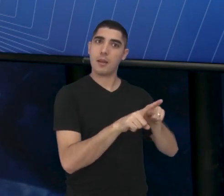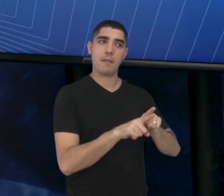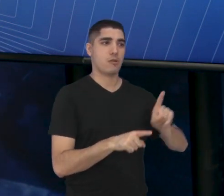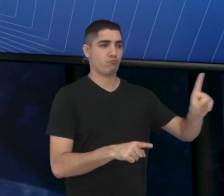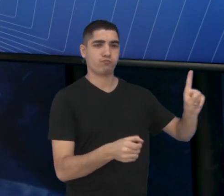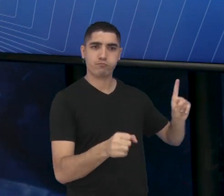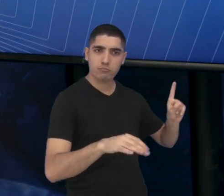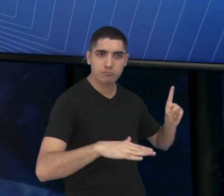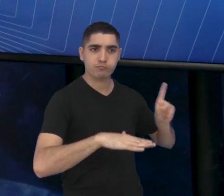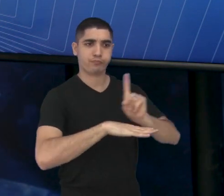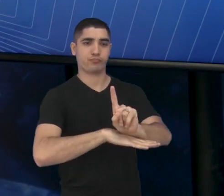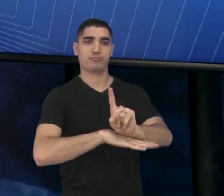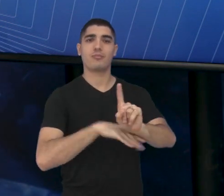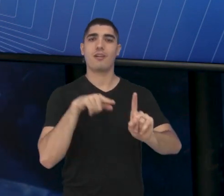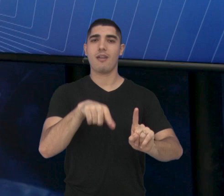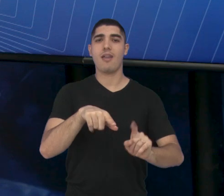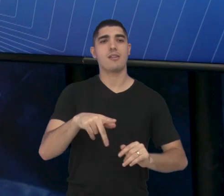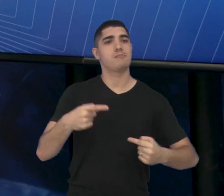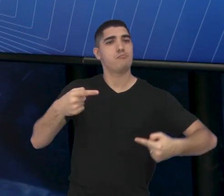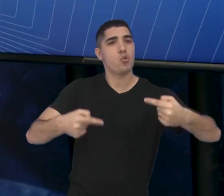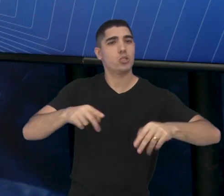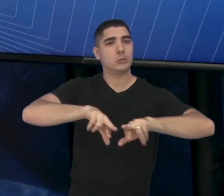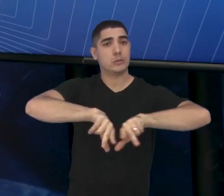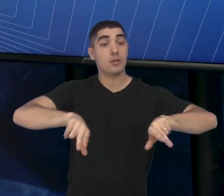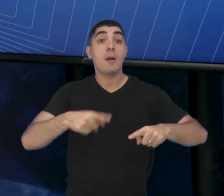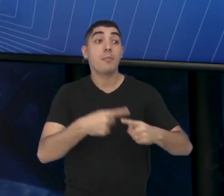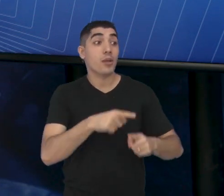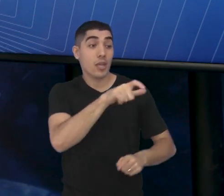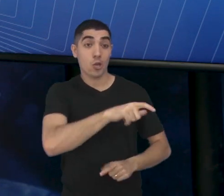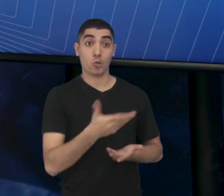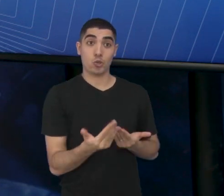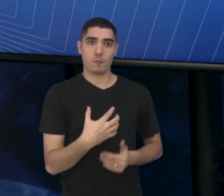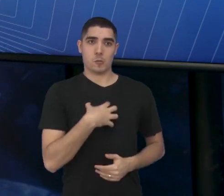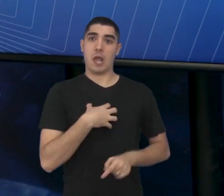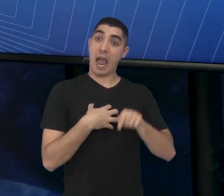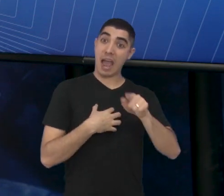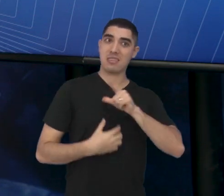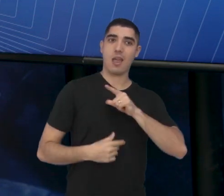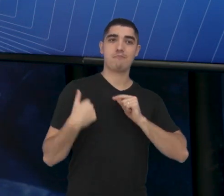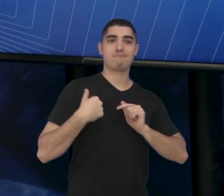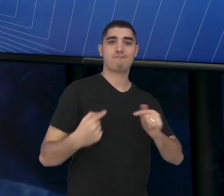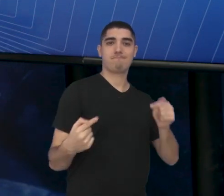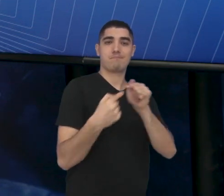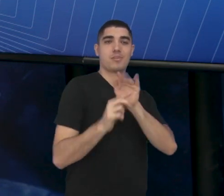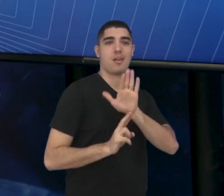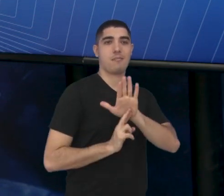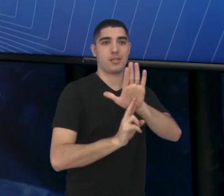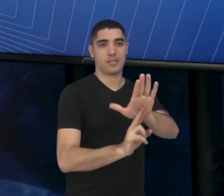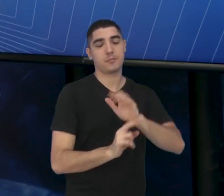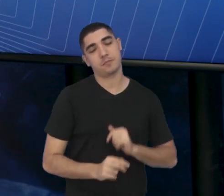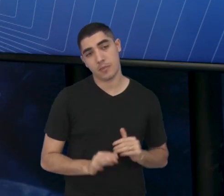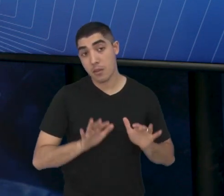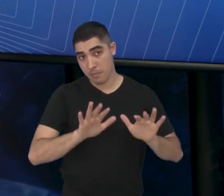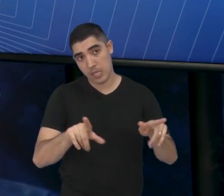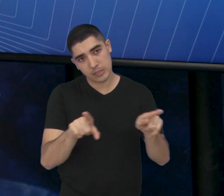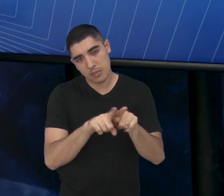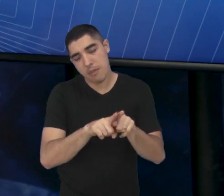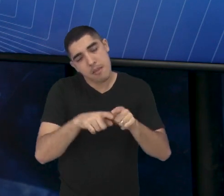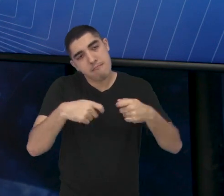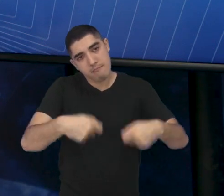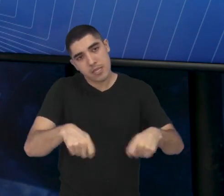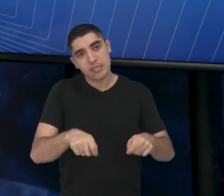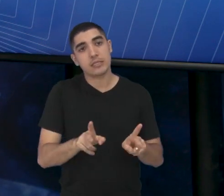políticos prestem formação política aos jovens, para que o jovem se sinta melhor representado e, logicamente, vá participar. Mas